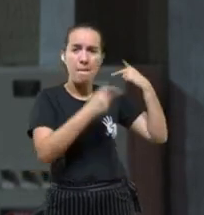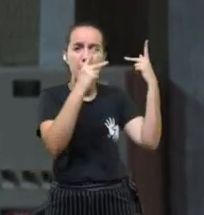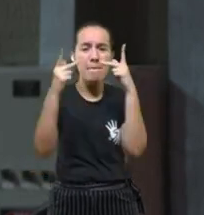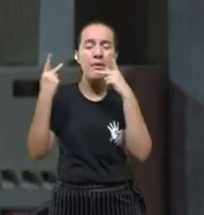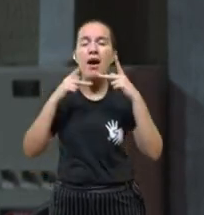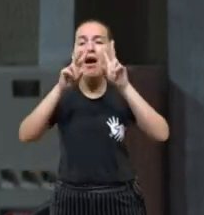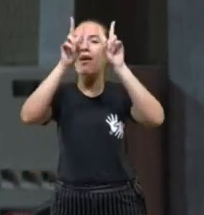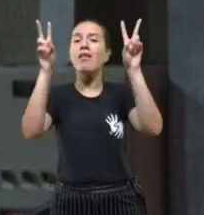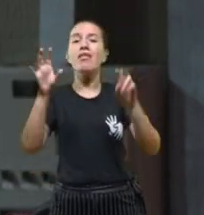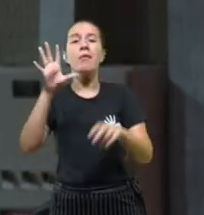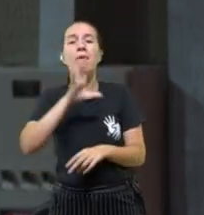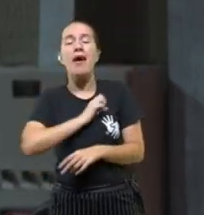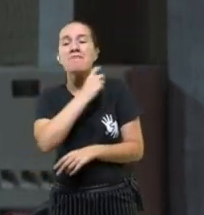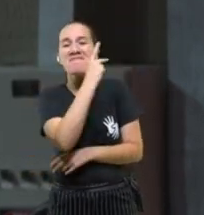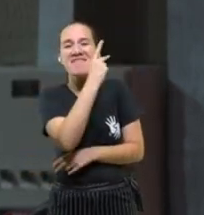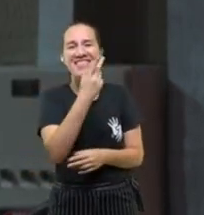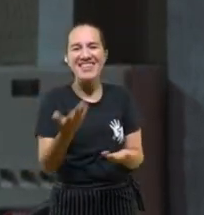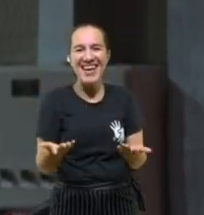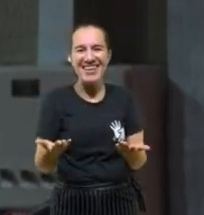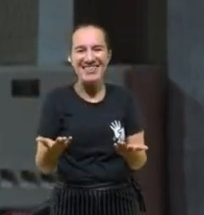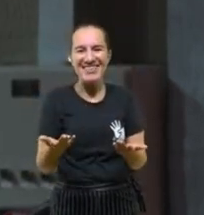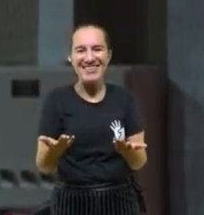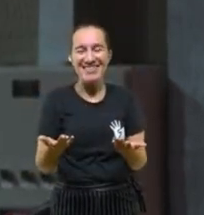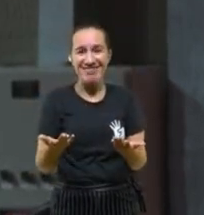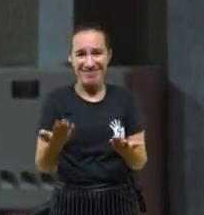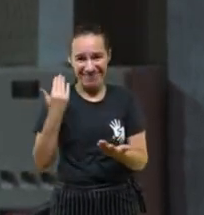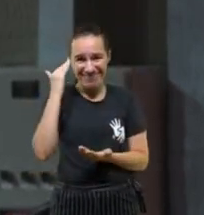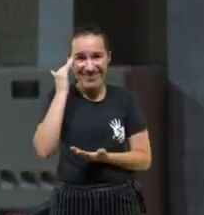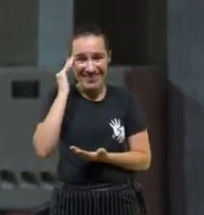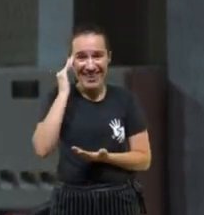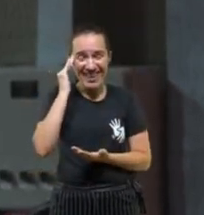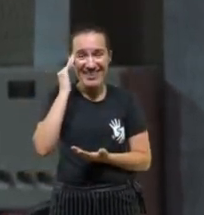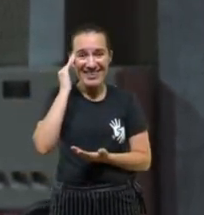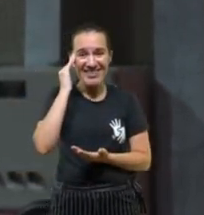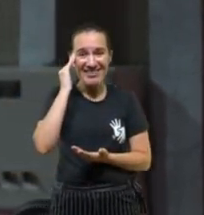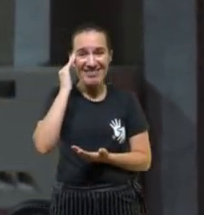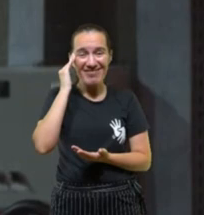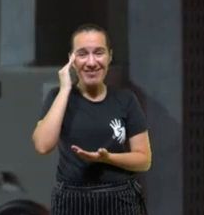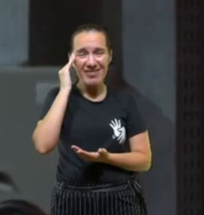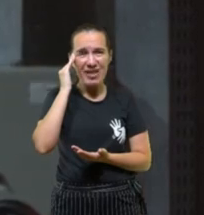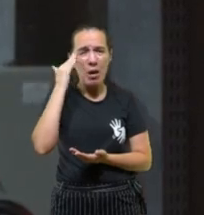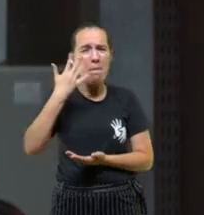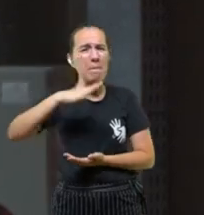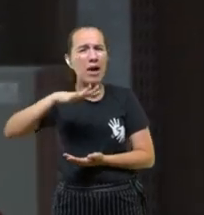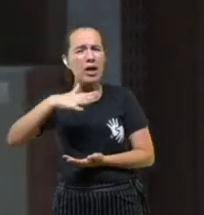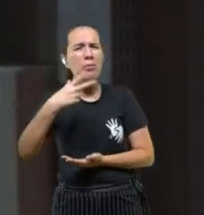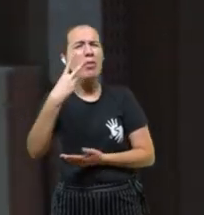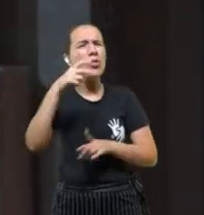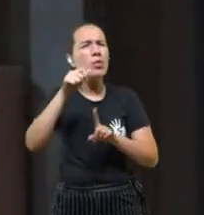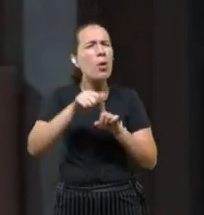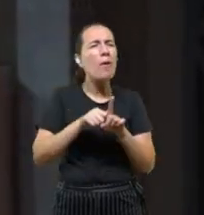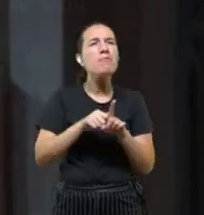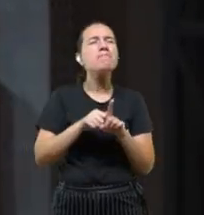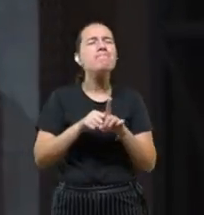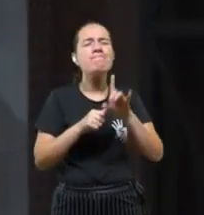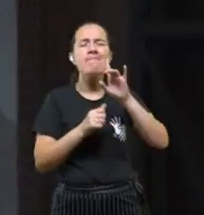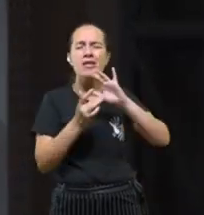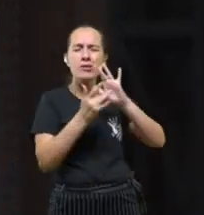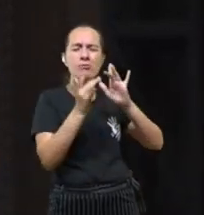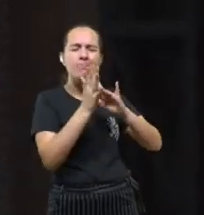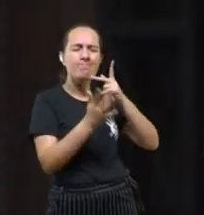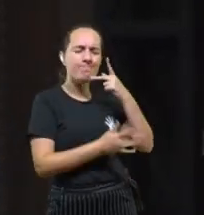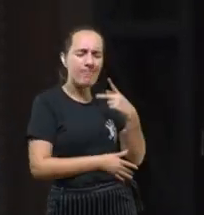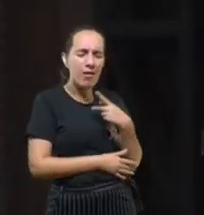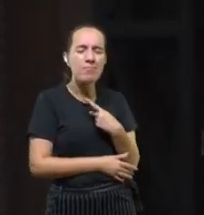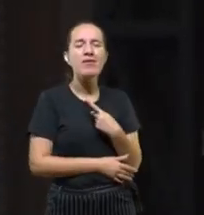amor. E sabe, essa tem sido comigo por uns 2 meses. Porque, gente,